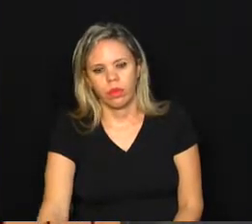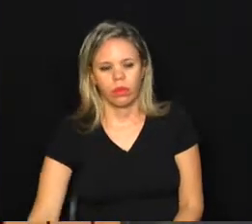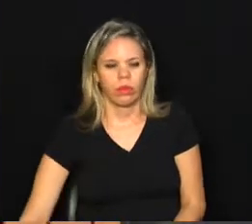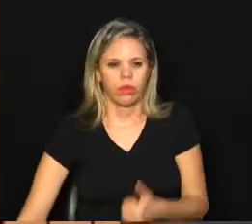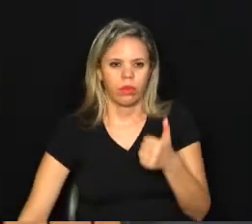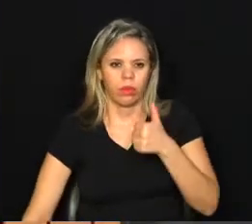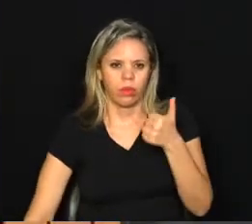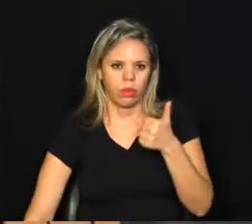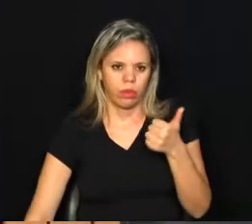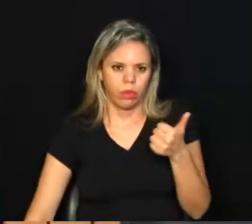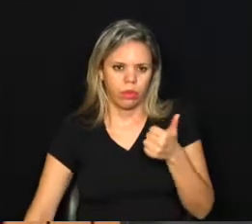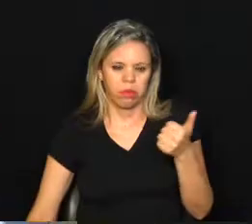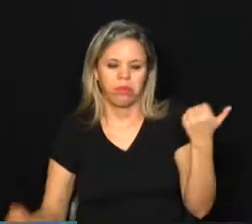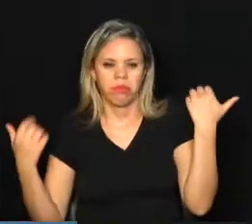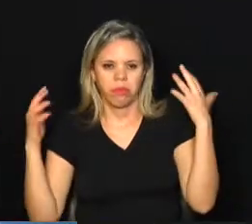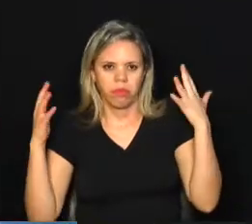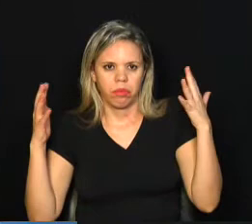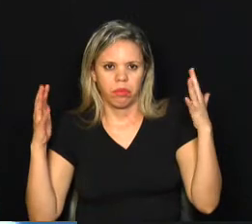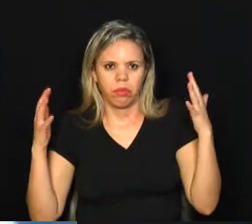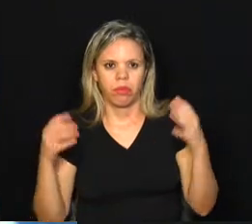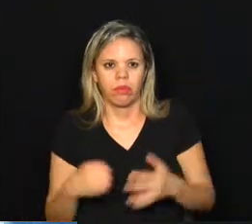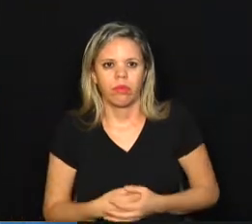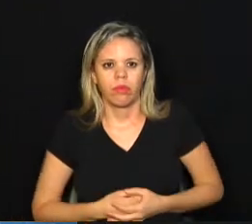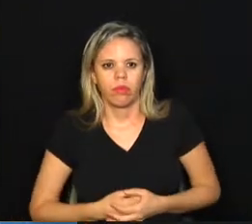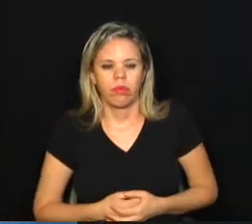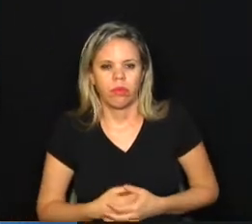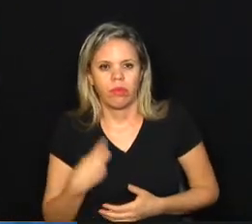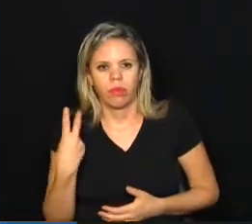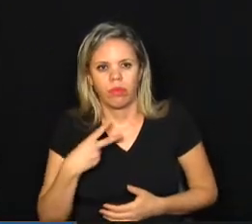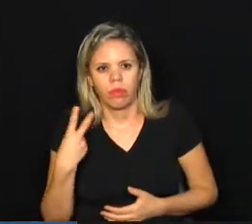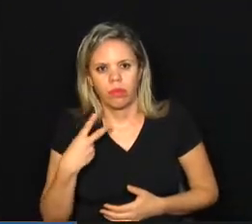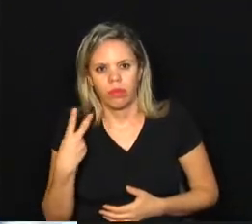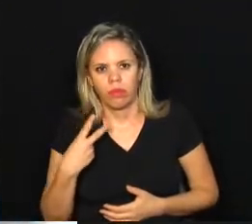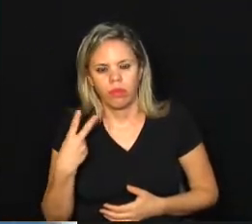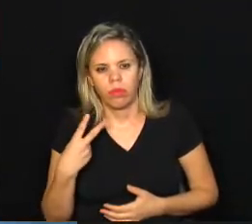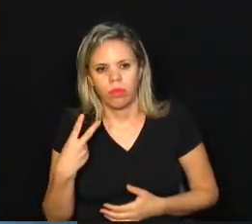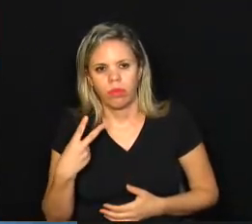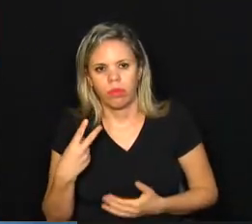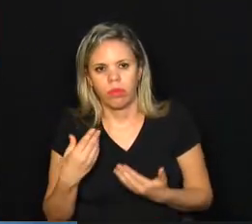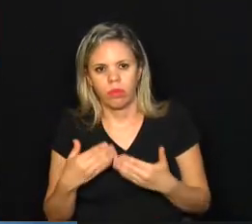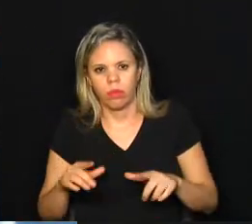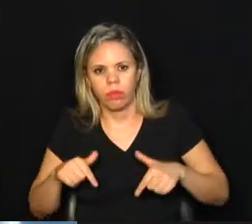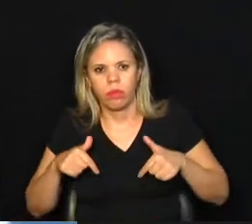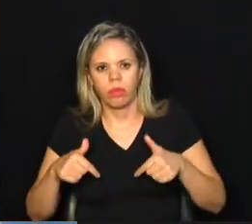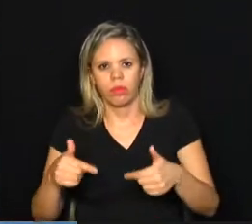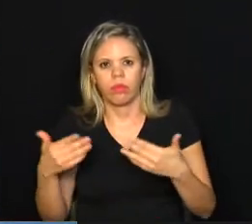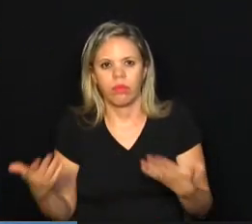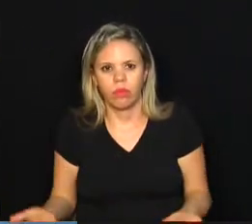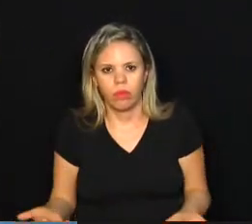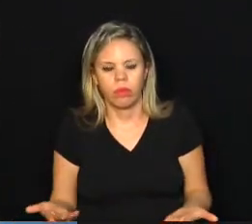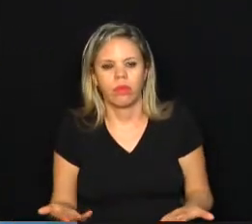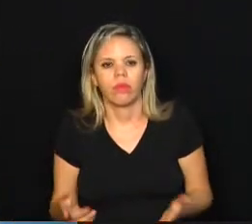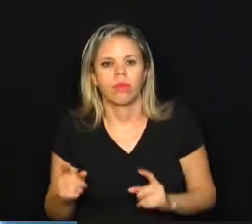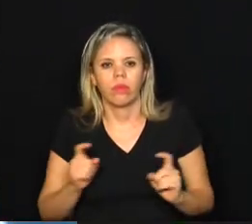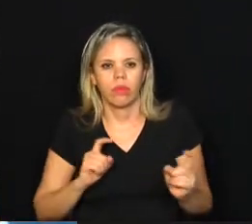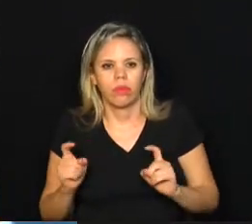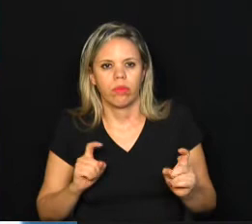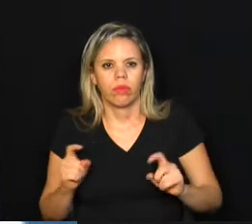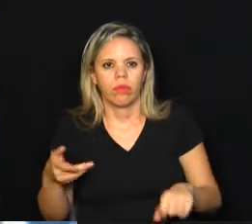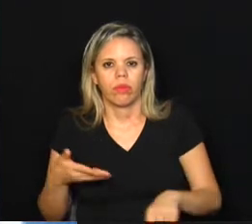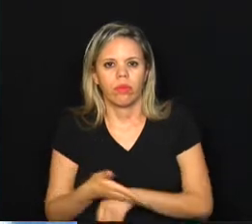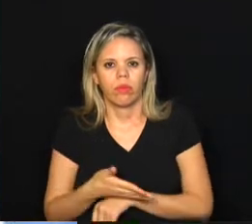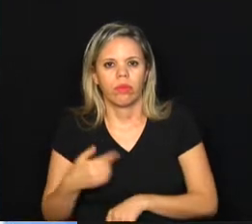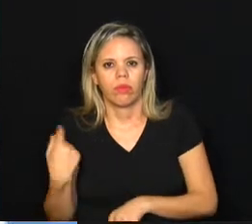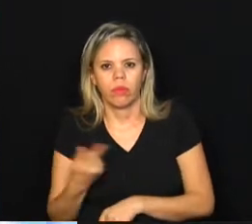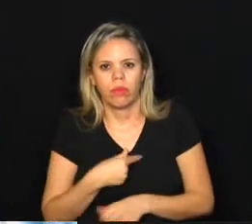Primeiro, parabenizar aqui o vereador pela iniciativa, por essa reunião, pela participação da